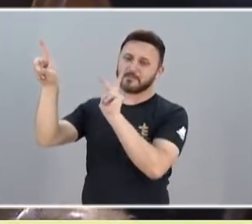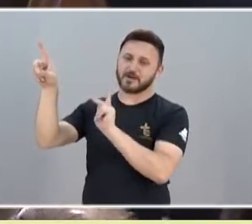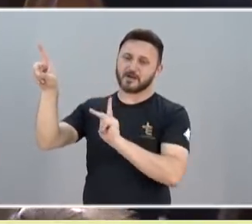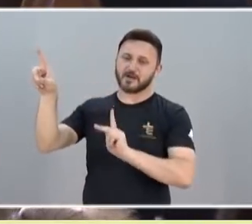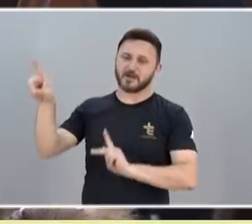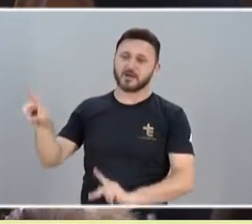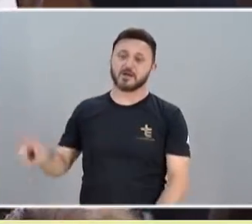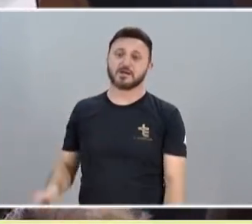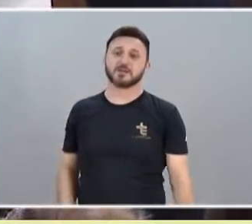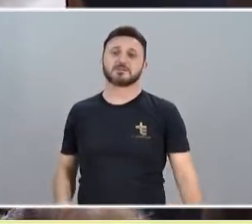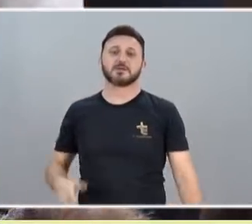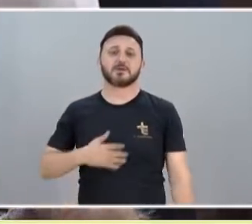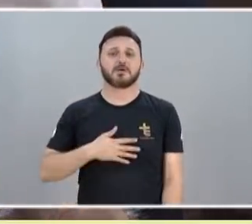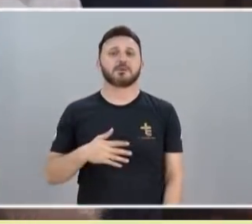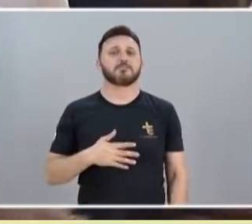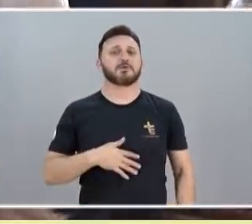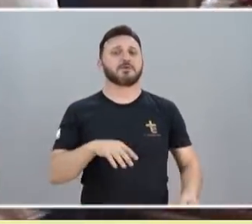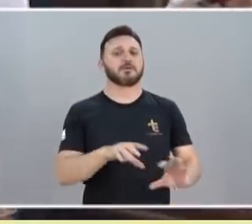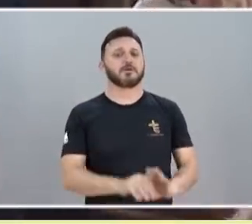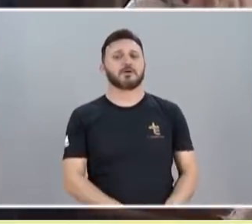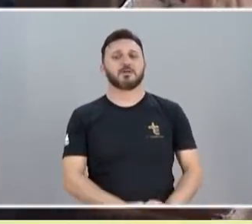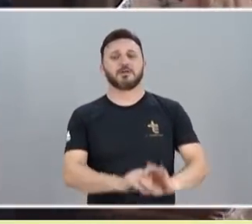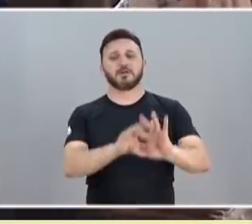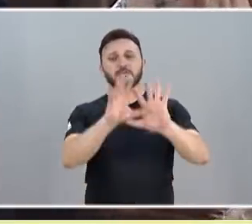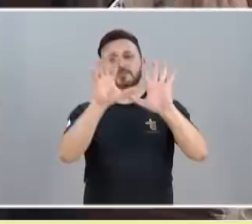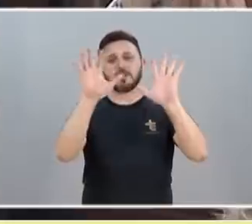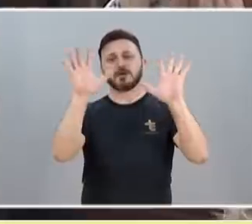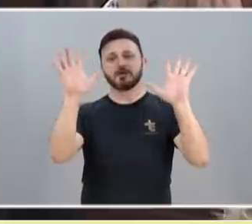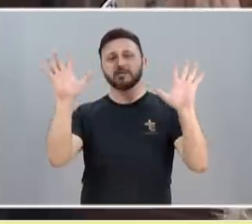minha paz, minha